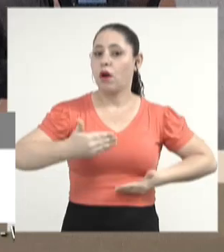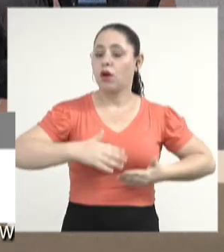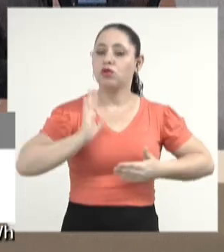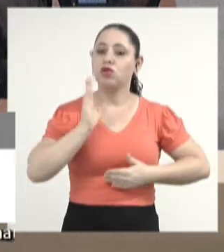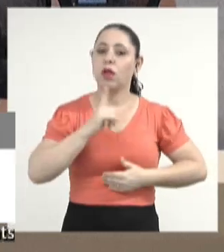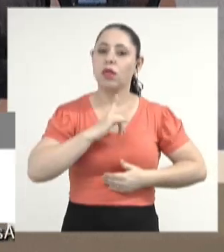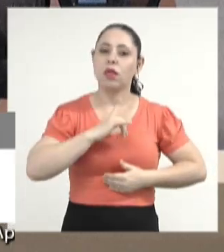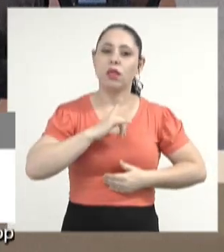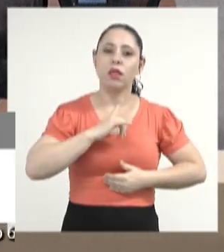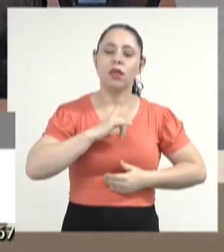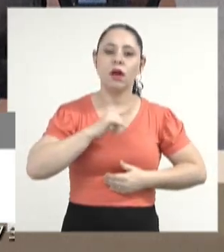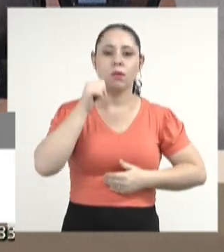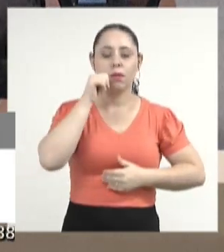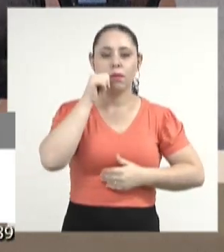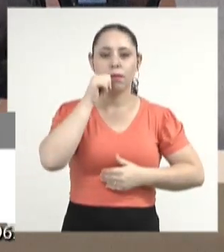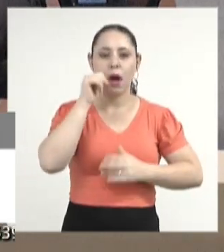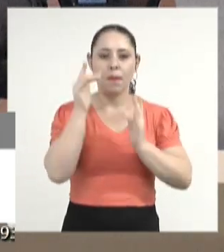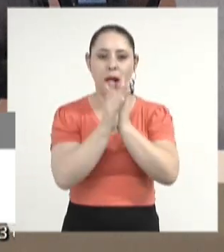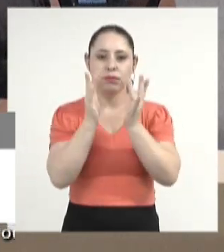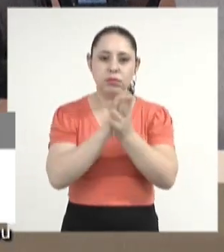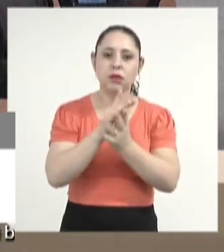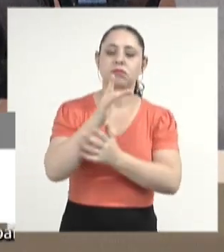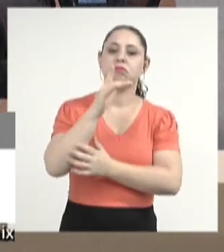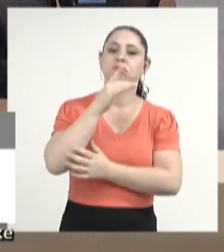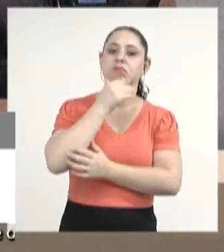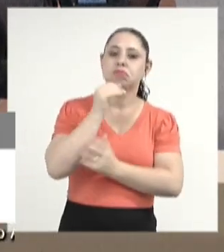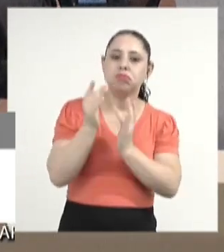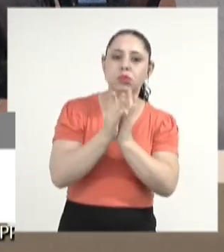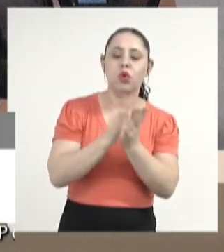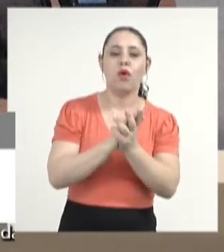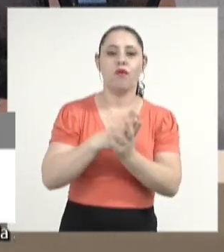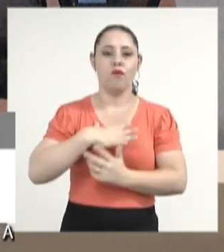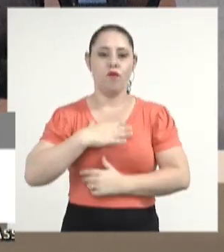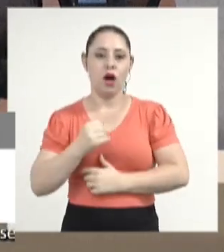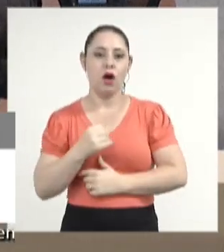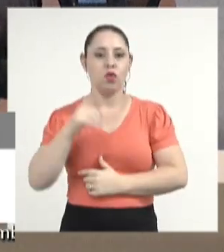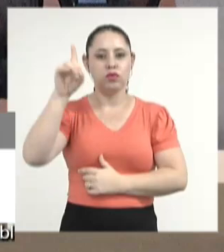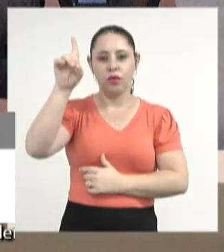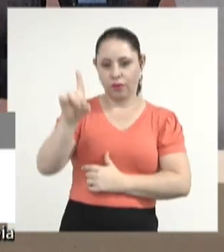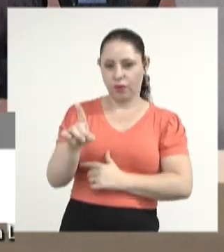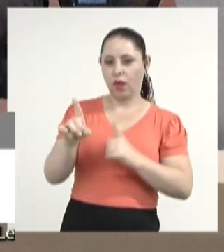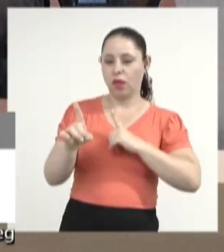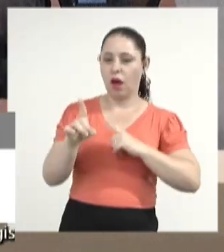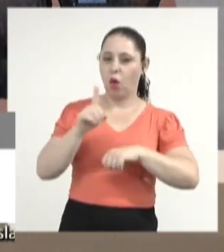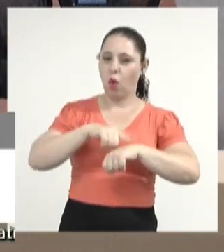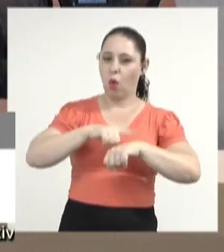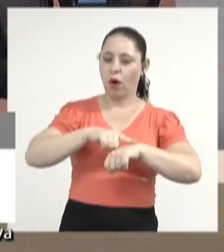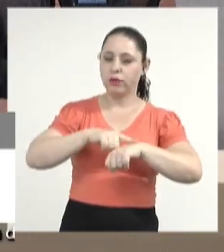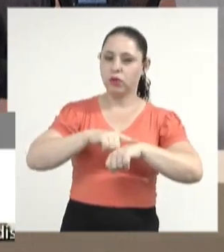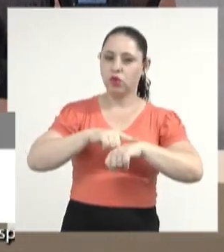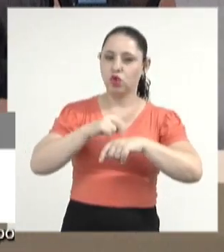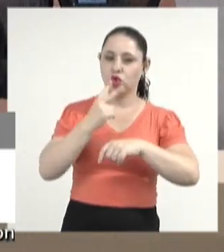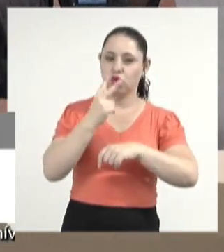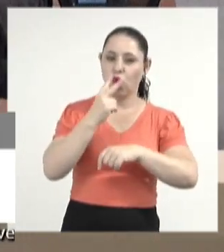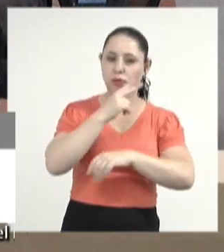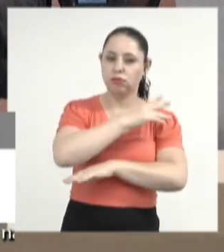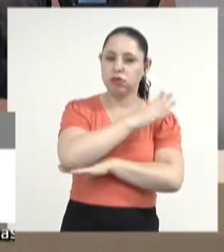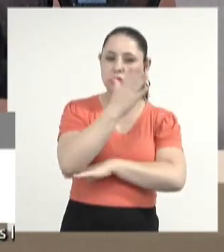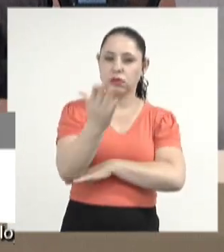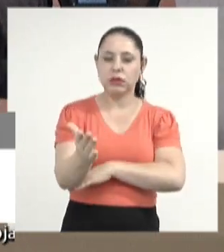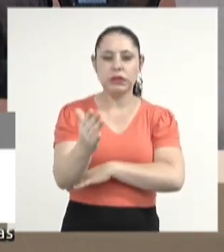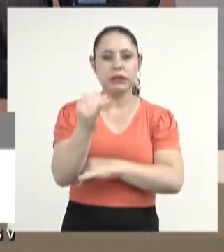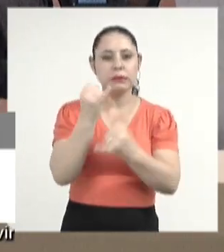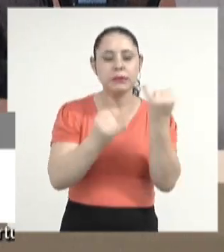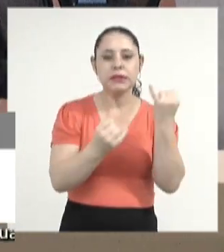servidores que tenham cônjuge, filho ou dependente com deficiência, sem restrição ao regime de trabalho de 2 turnos e jornada